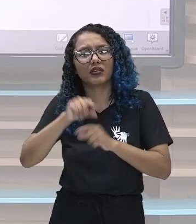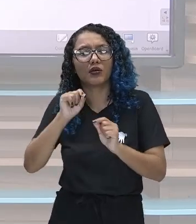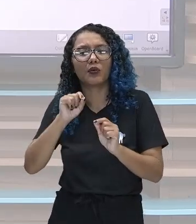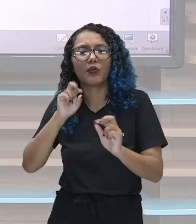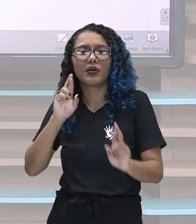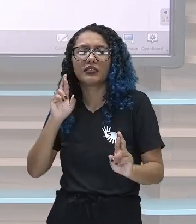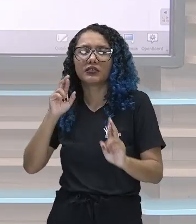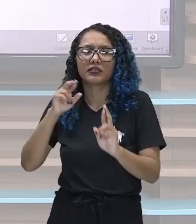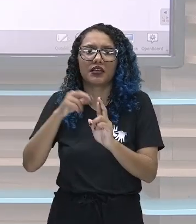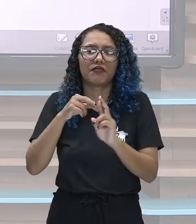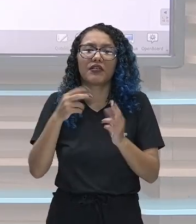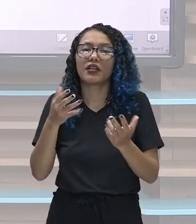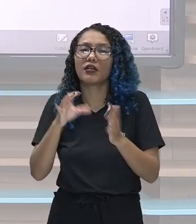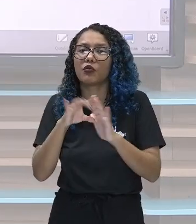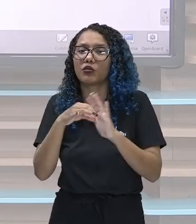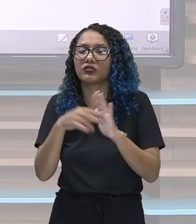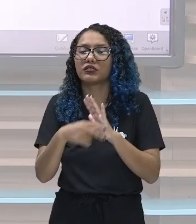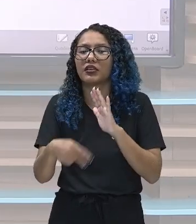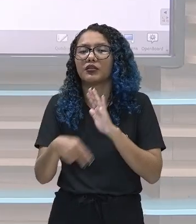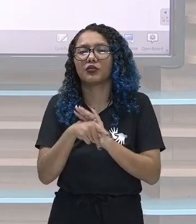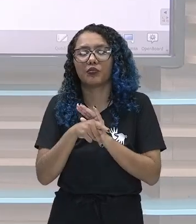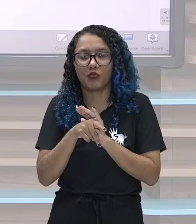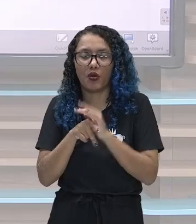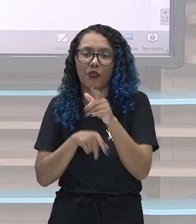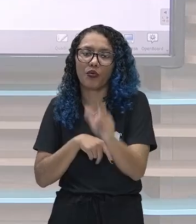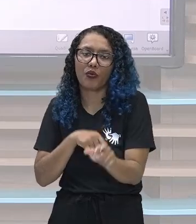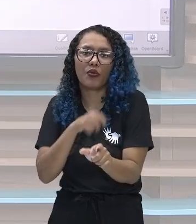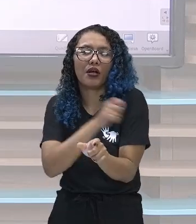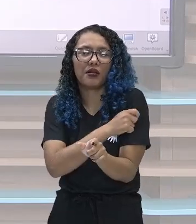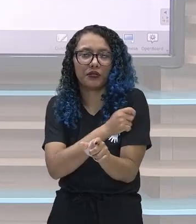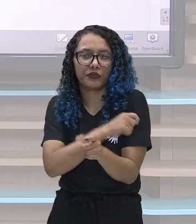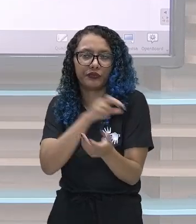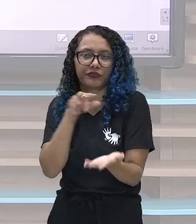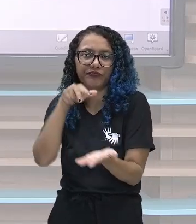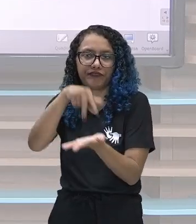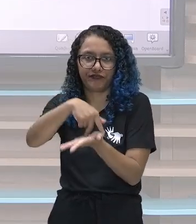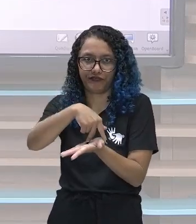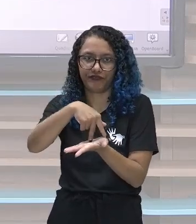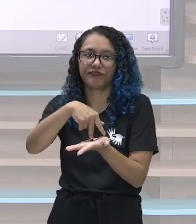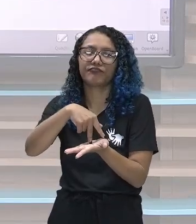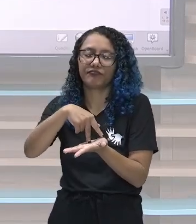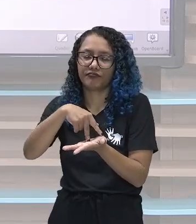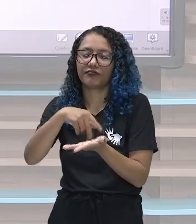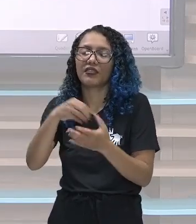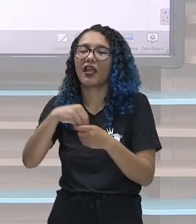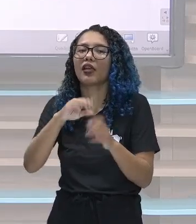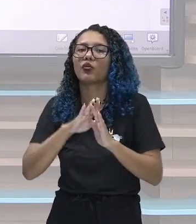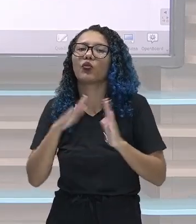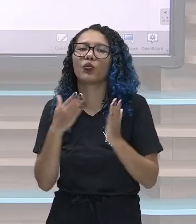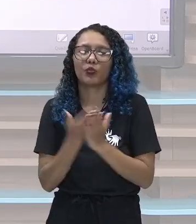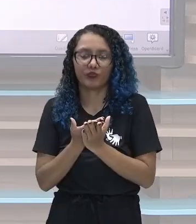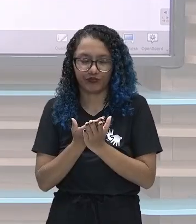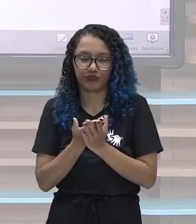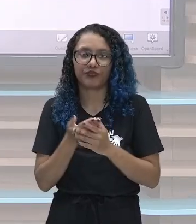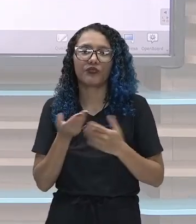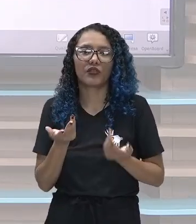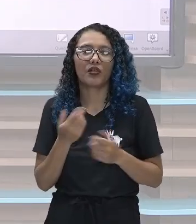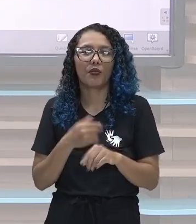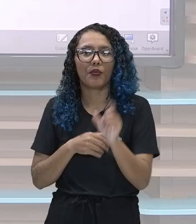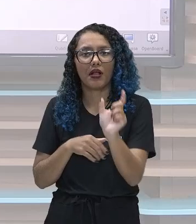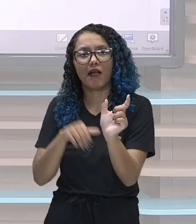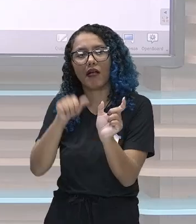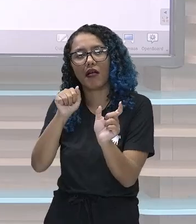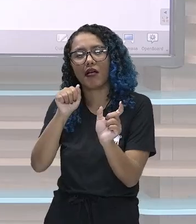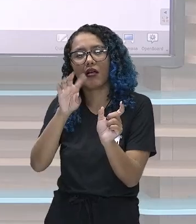pudesse conceituar esse aluno protagonista, né, esse protagonismo estudantil dentro da escola. E necessariamente a palavra ativo